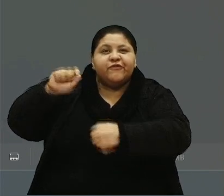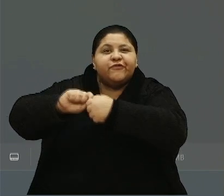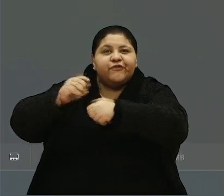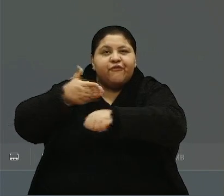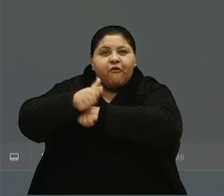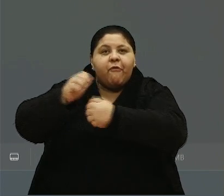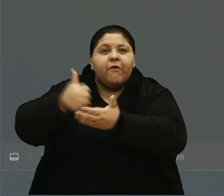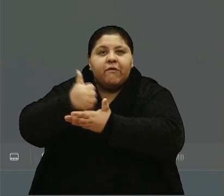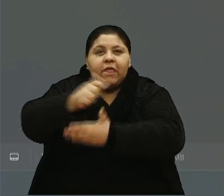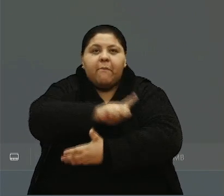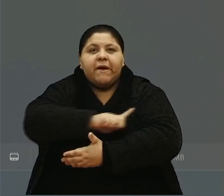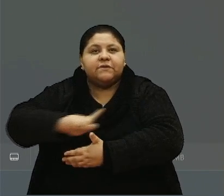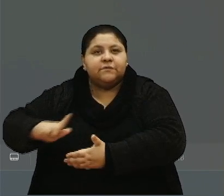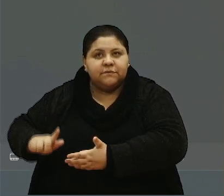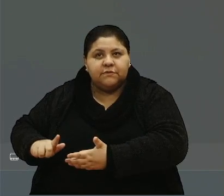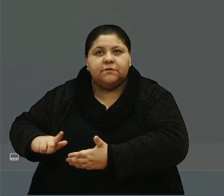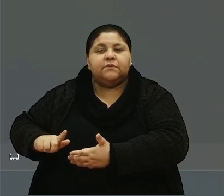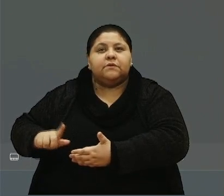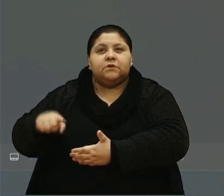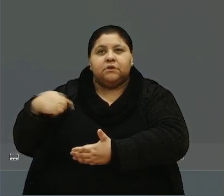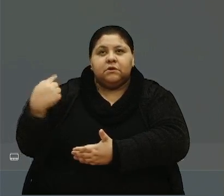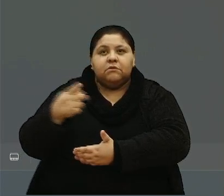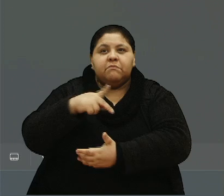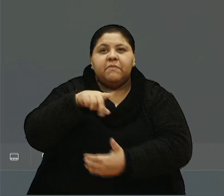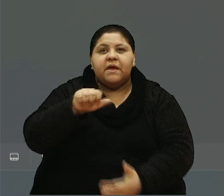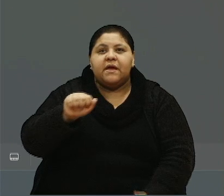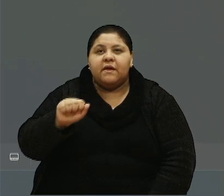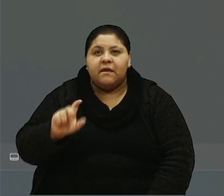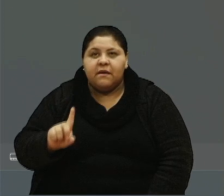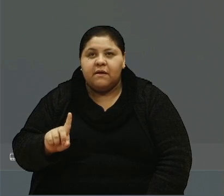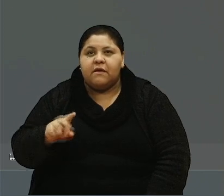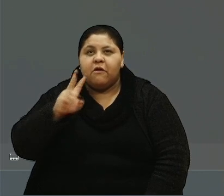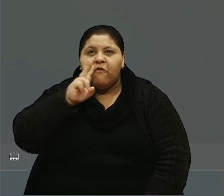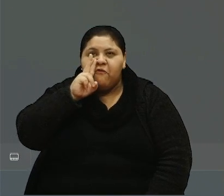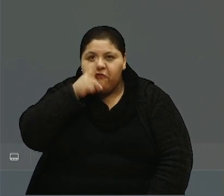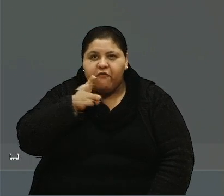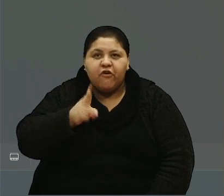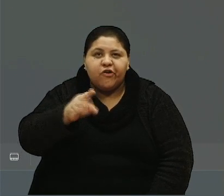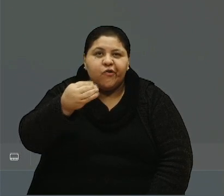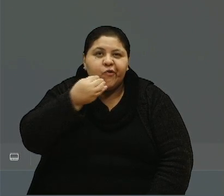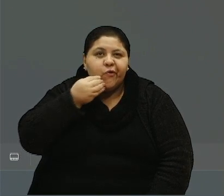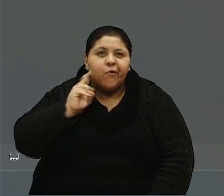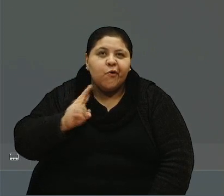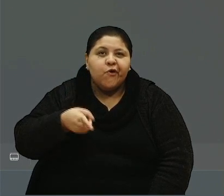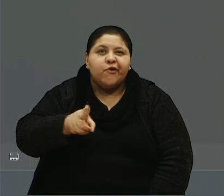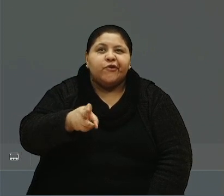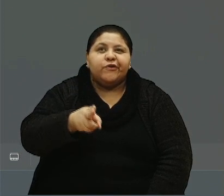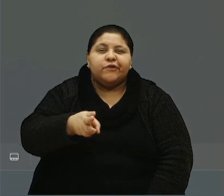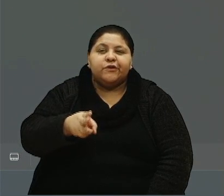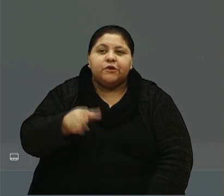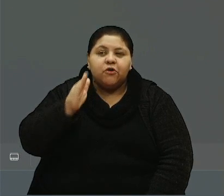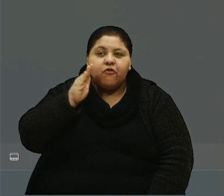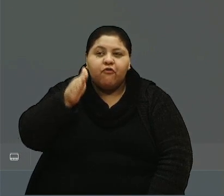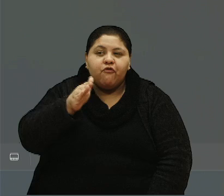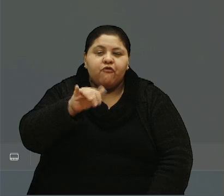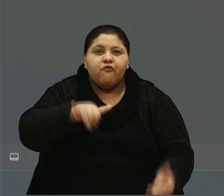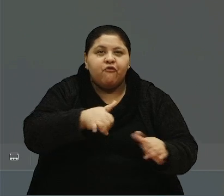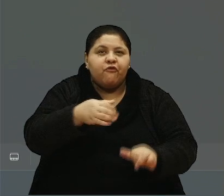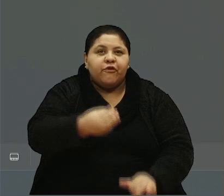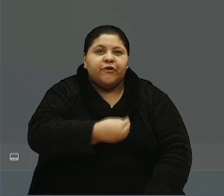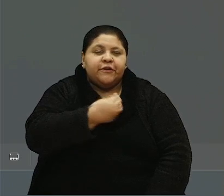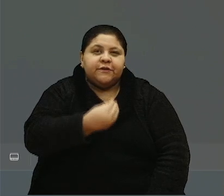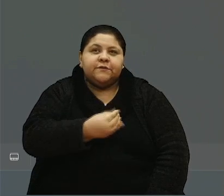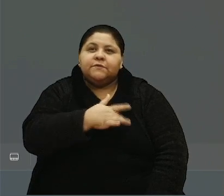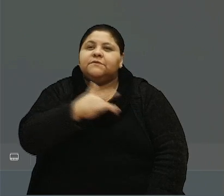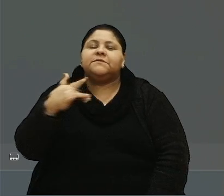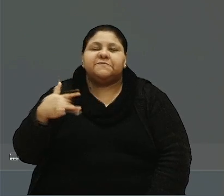do governo, aí do nosso PSD forte, consistente e claro, sempre visando a qualidade, a saúde, o bem-estar,